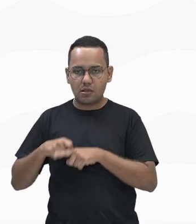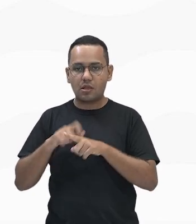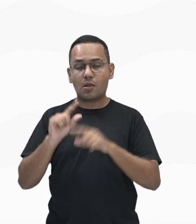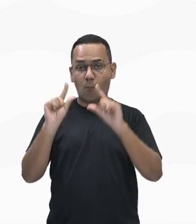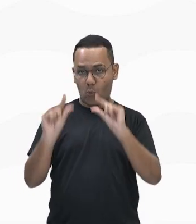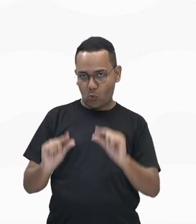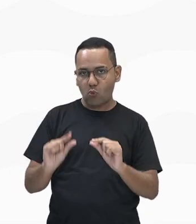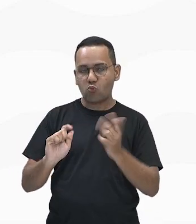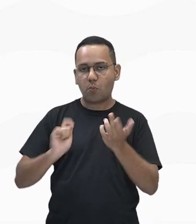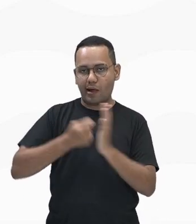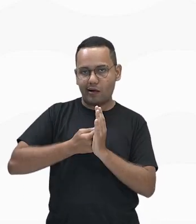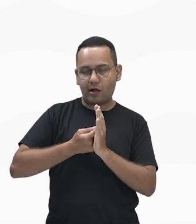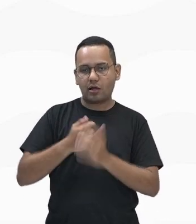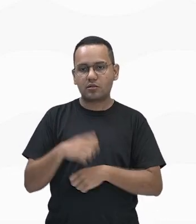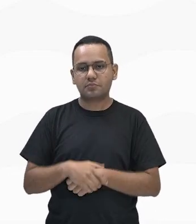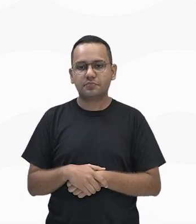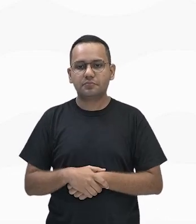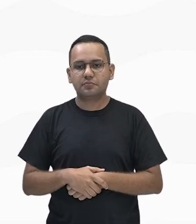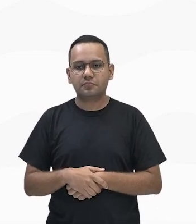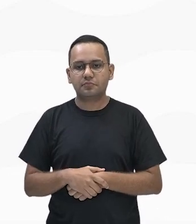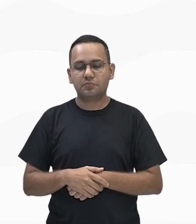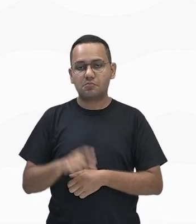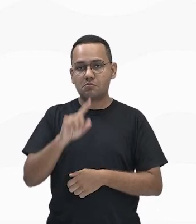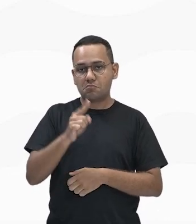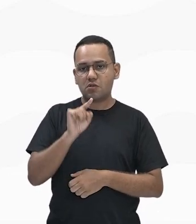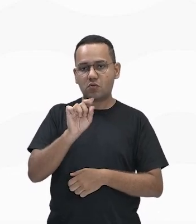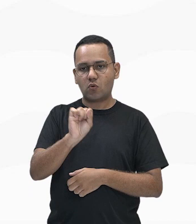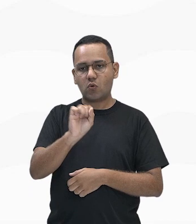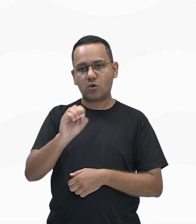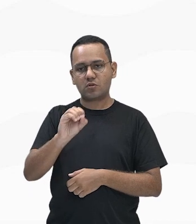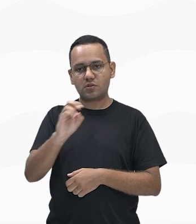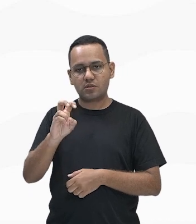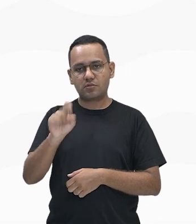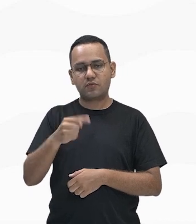do que era antes. Agora vai para R$